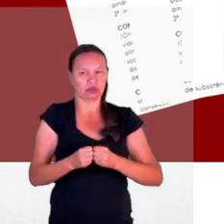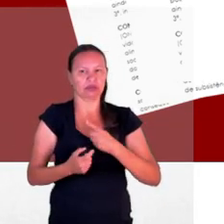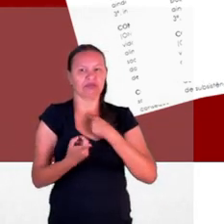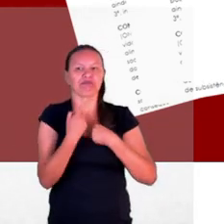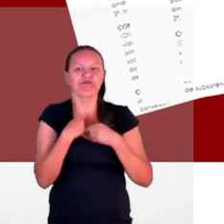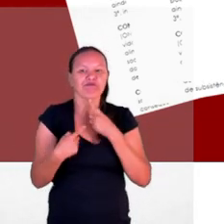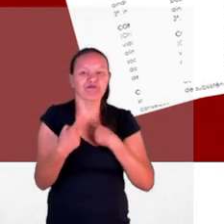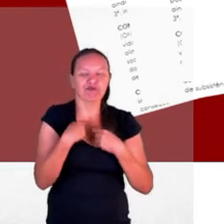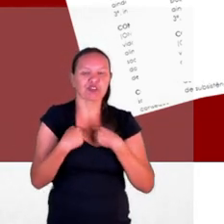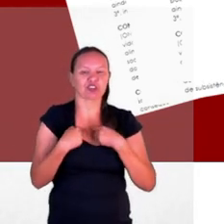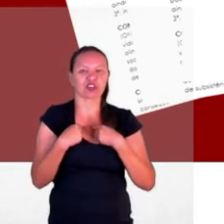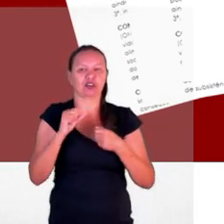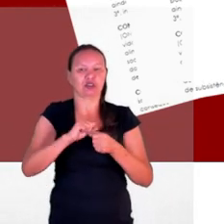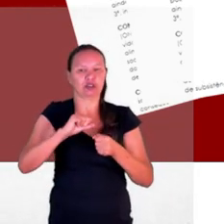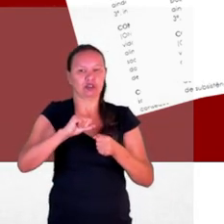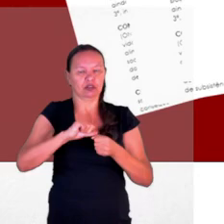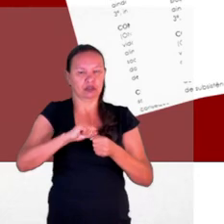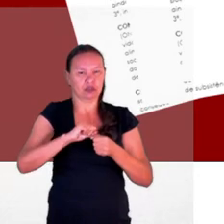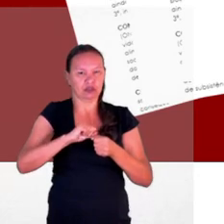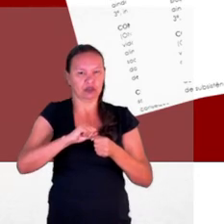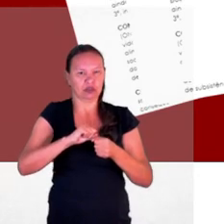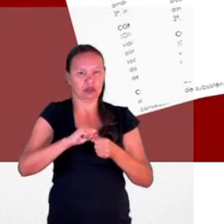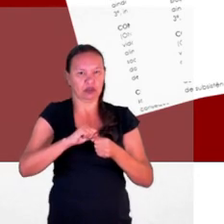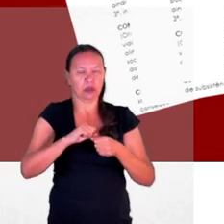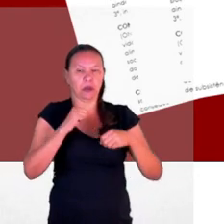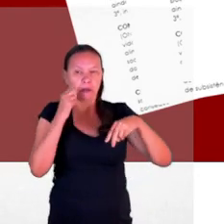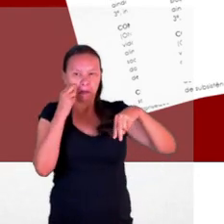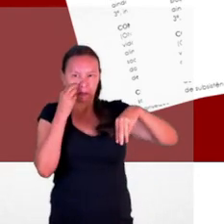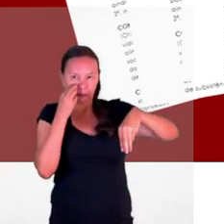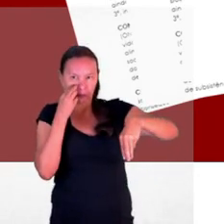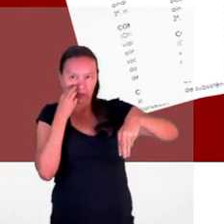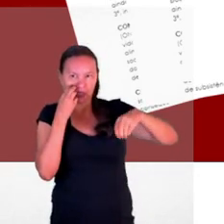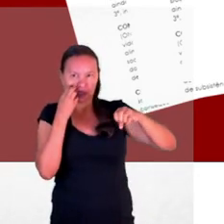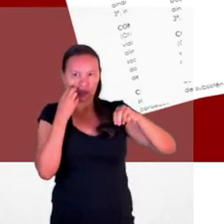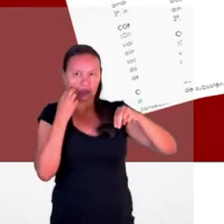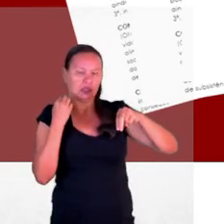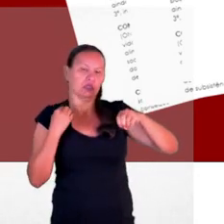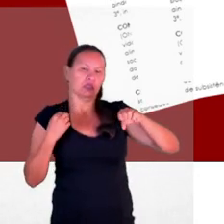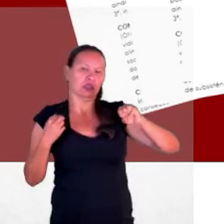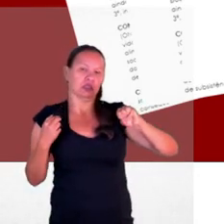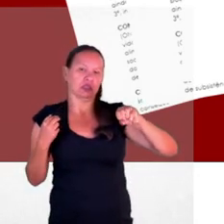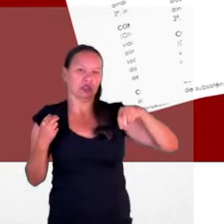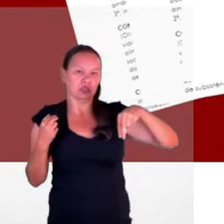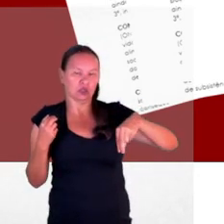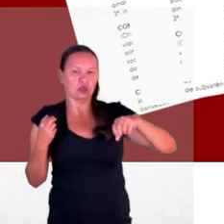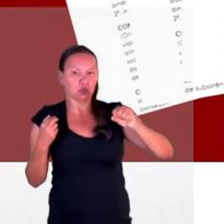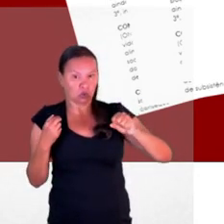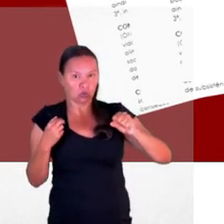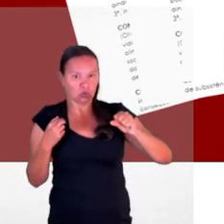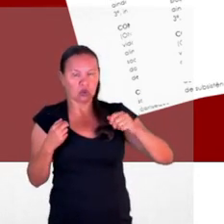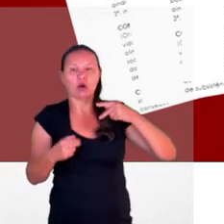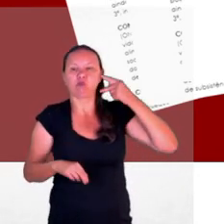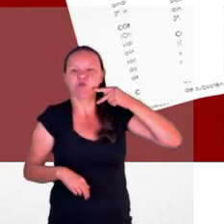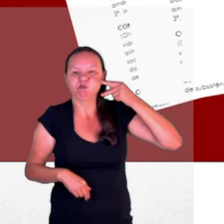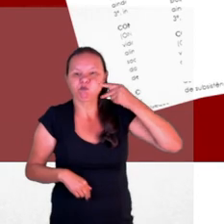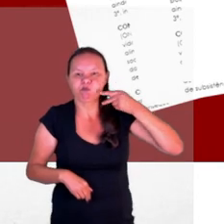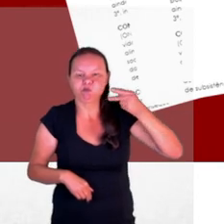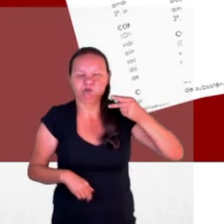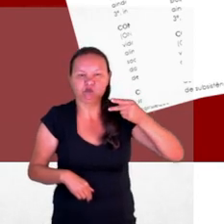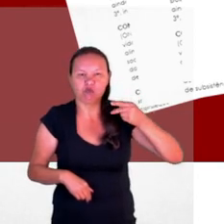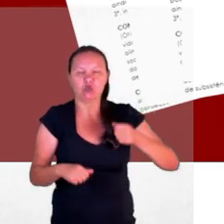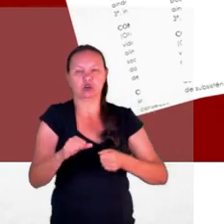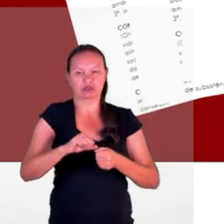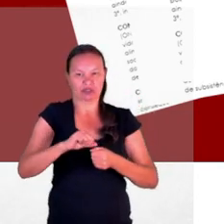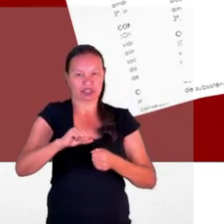elaboramos enquanto núcleo minutas que foram já para facilitar a vida do promotor da Promotora lá na